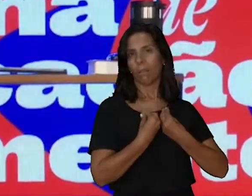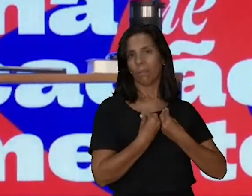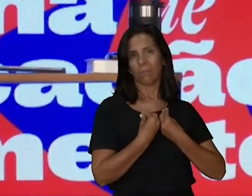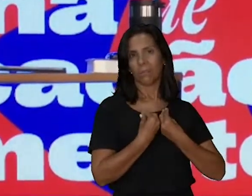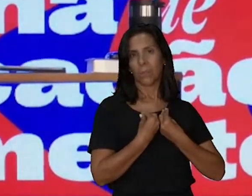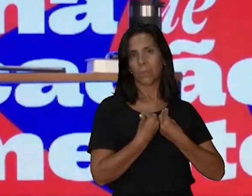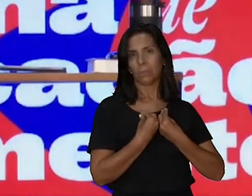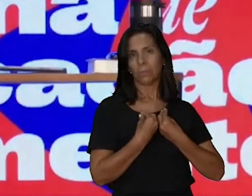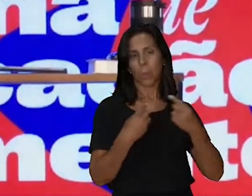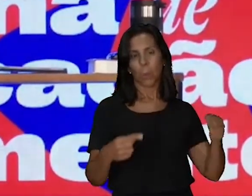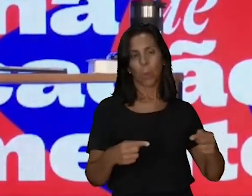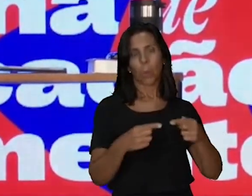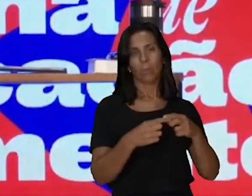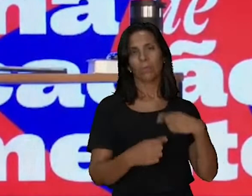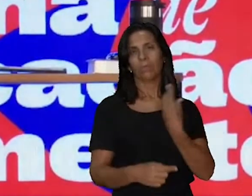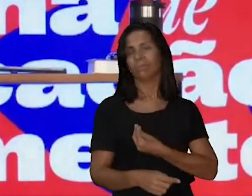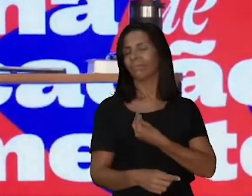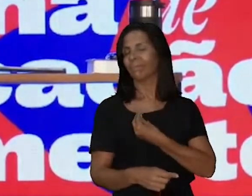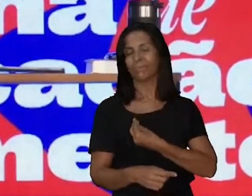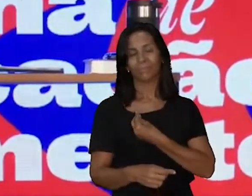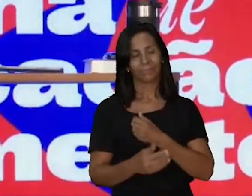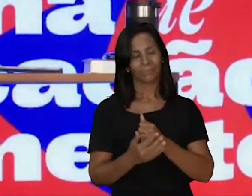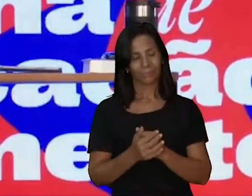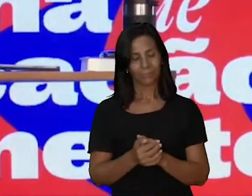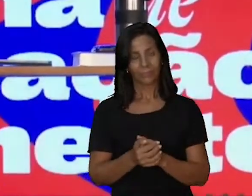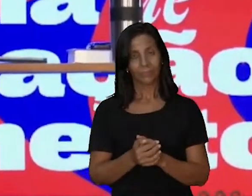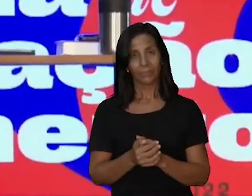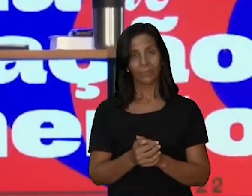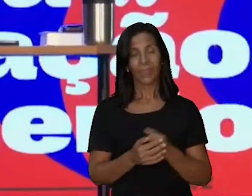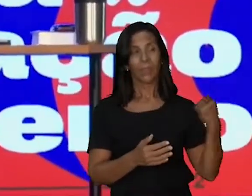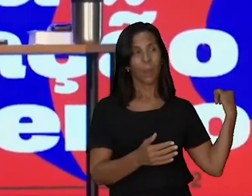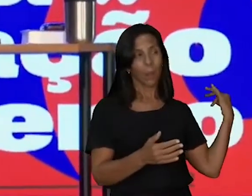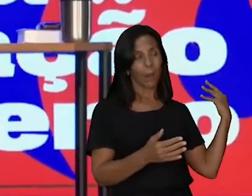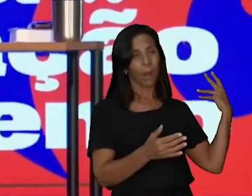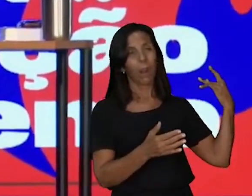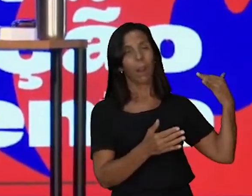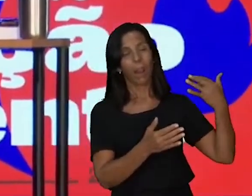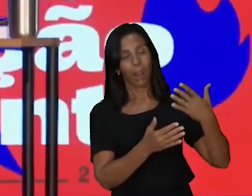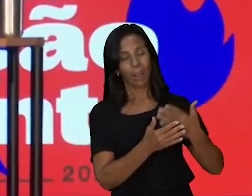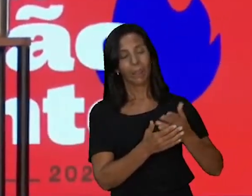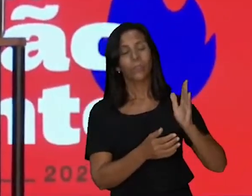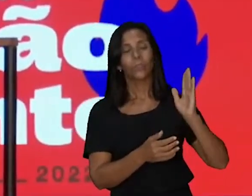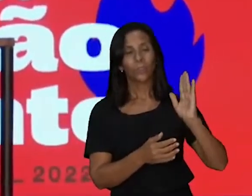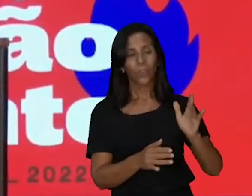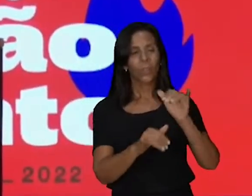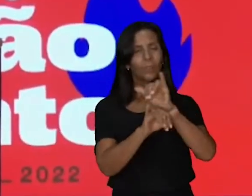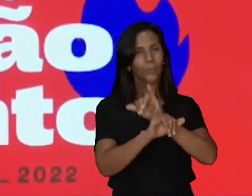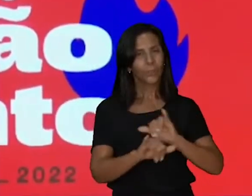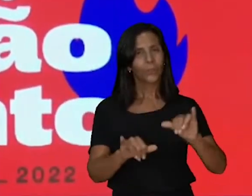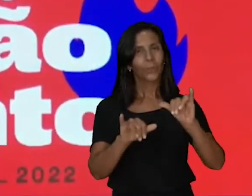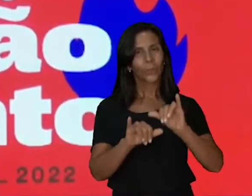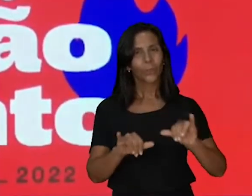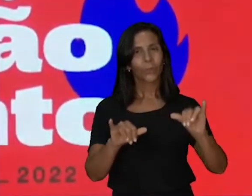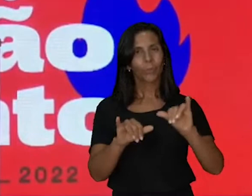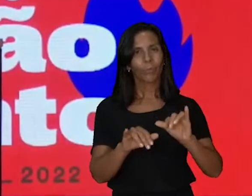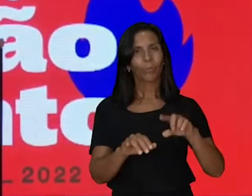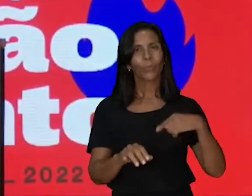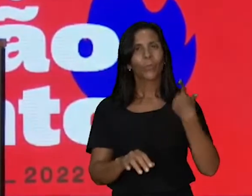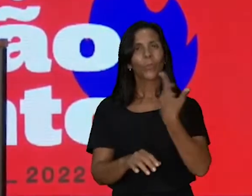nos últimos 12 anos é que nós não vamos construir algo juntos nessa